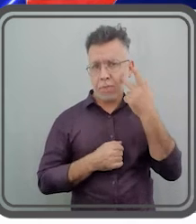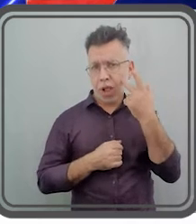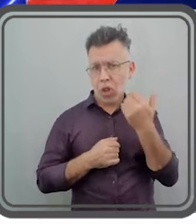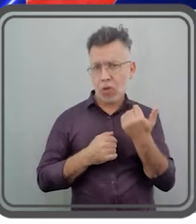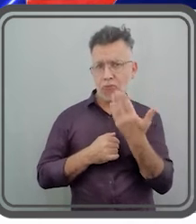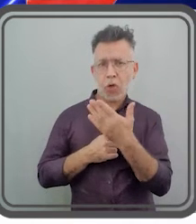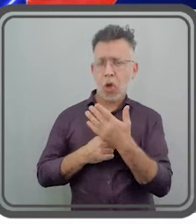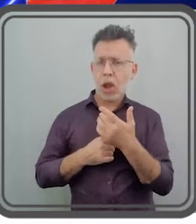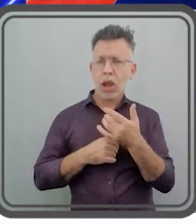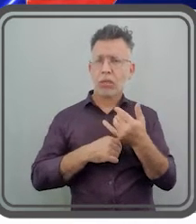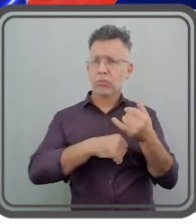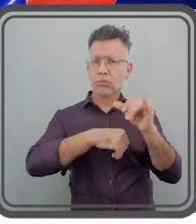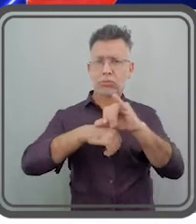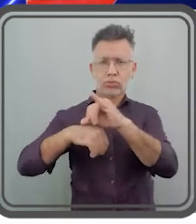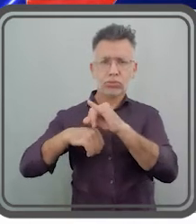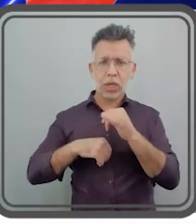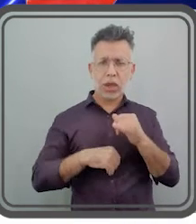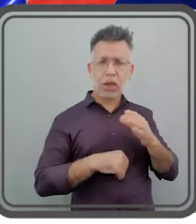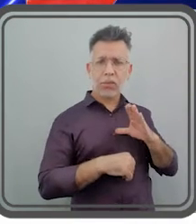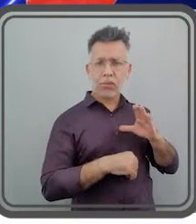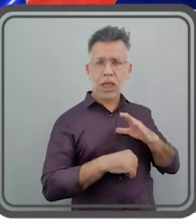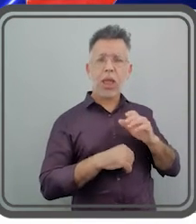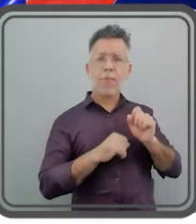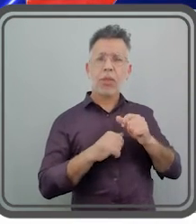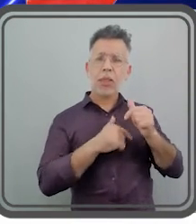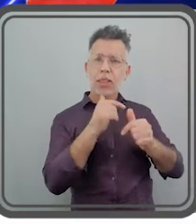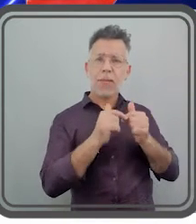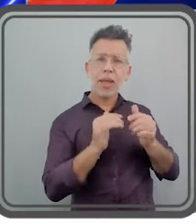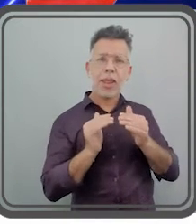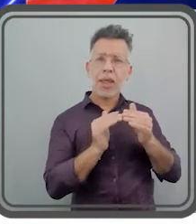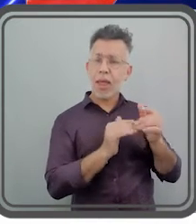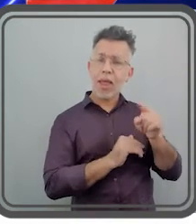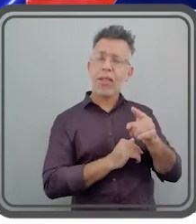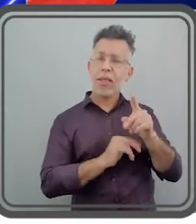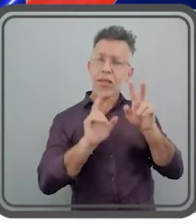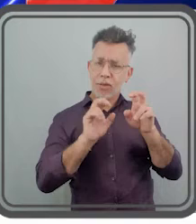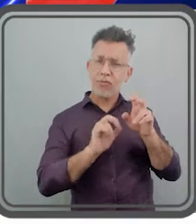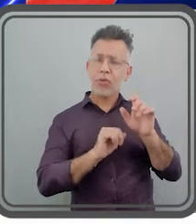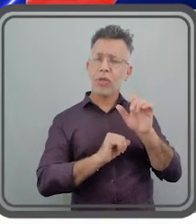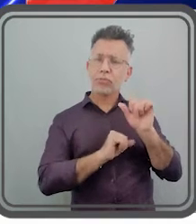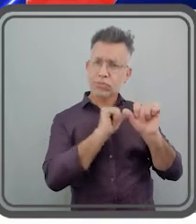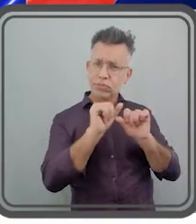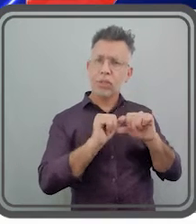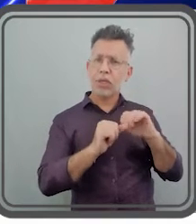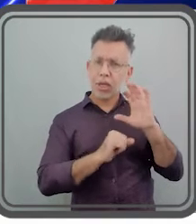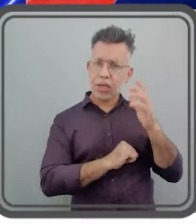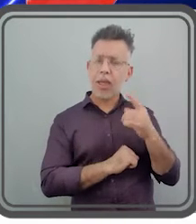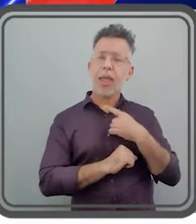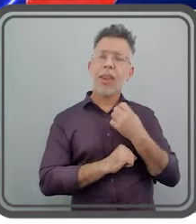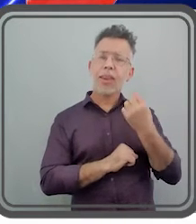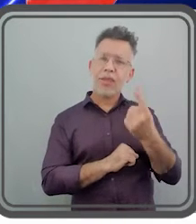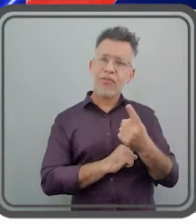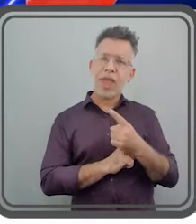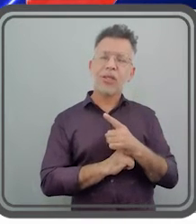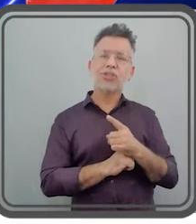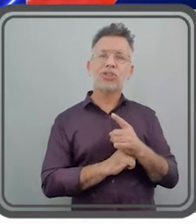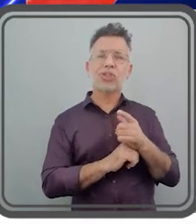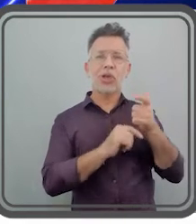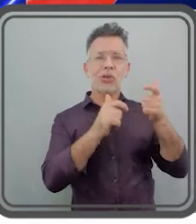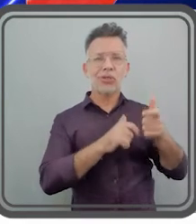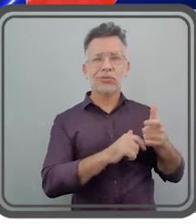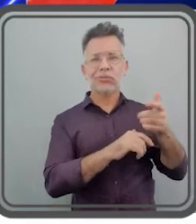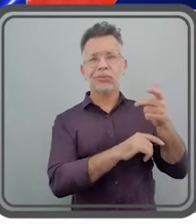São Paulo fora de para as capitais e poder trabalhar remotamente vai dar uma tendência frente no outro também de viagem de